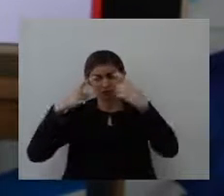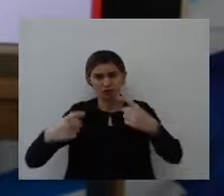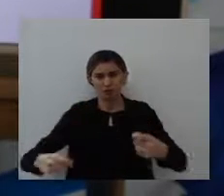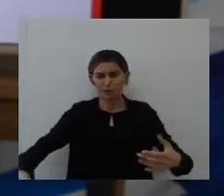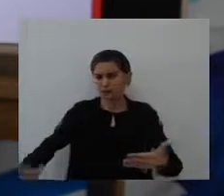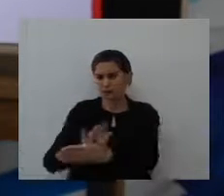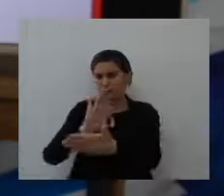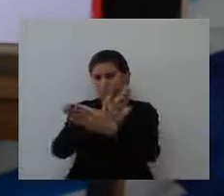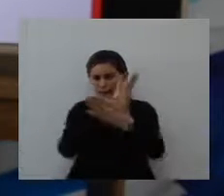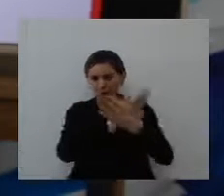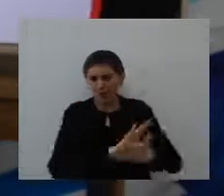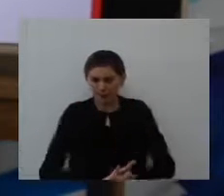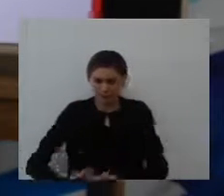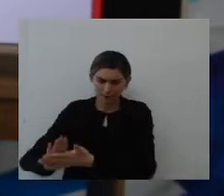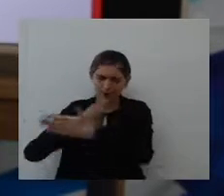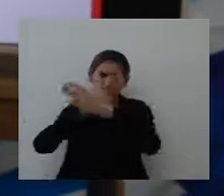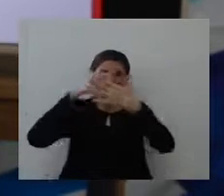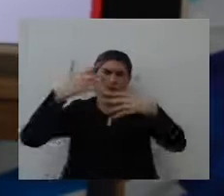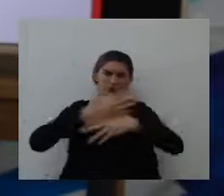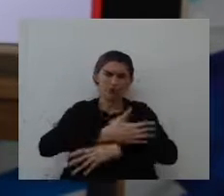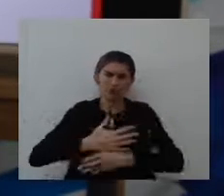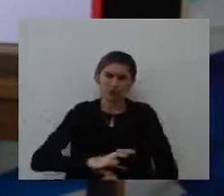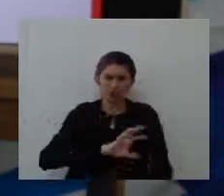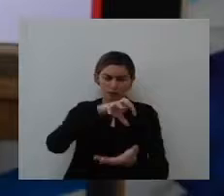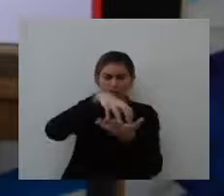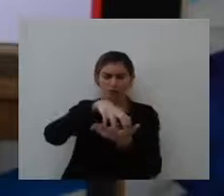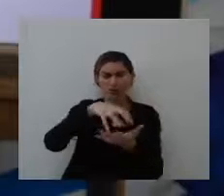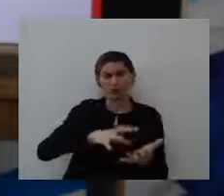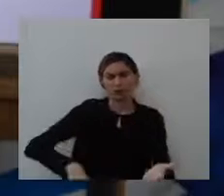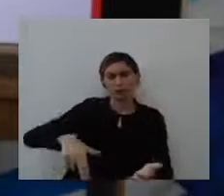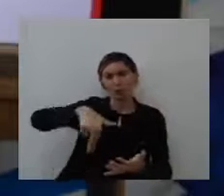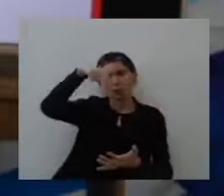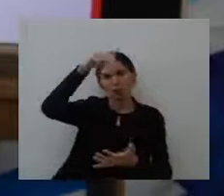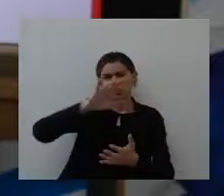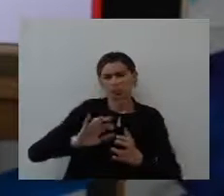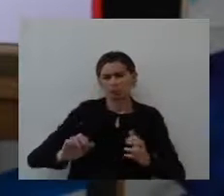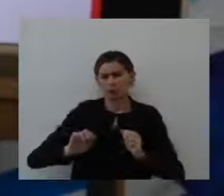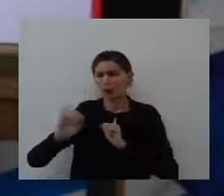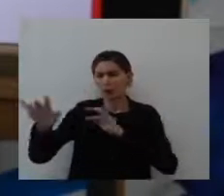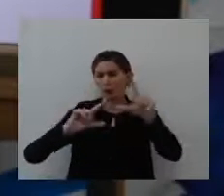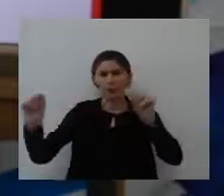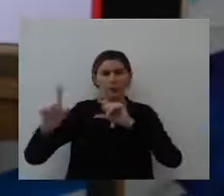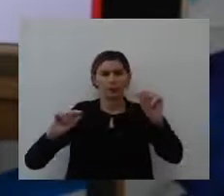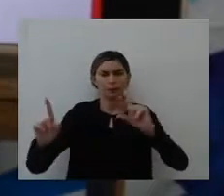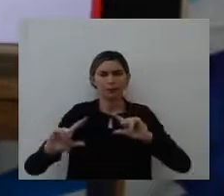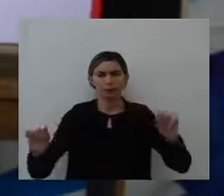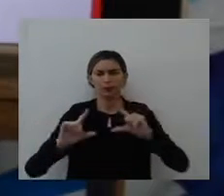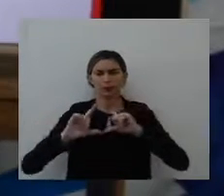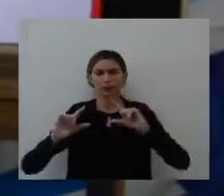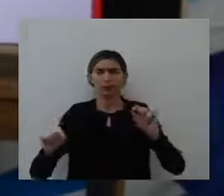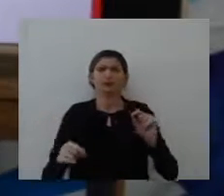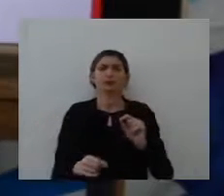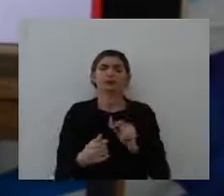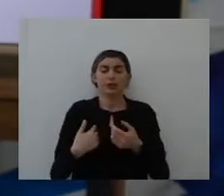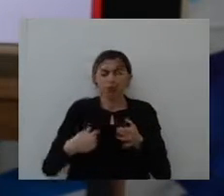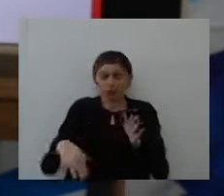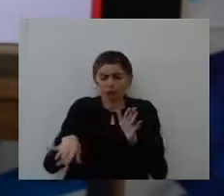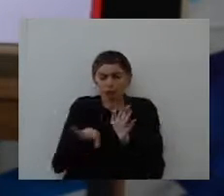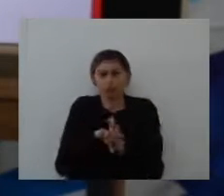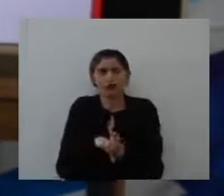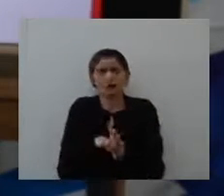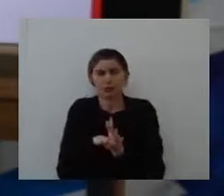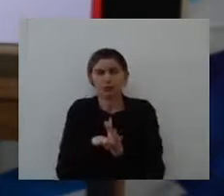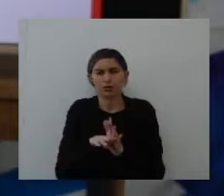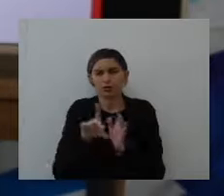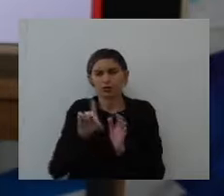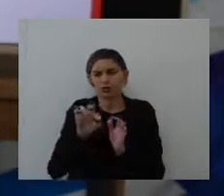destruíram todas as cidades do centro-norte, causando uma dispersão. Ou seja, a chegada dos dórios e